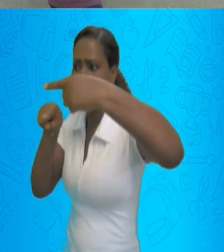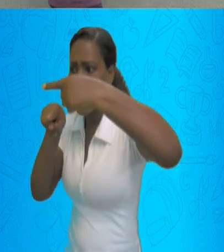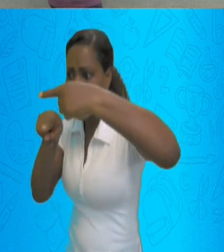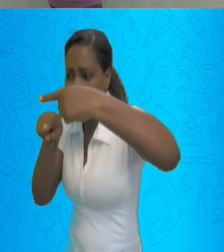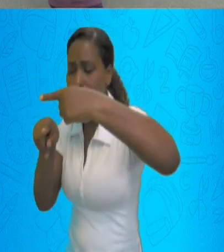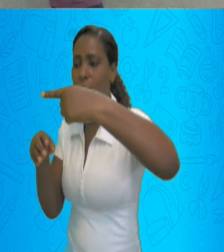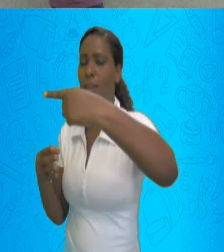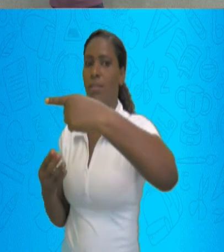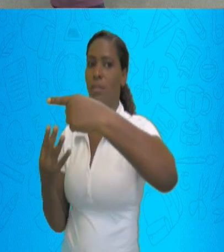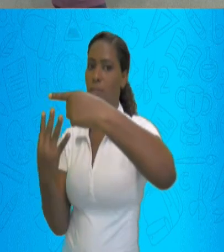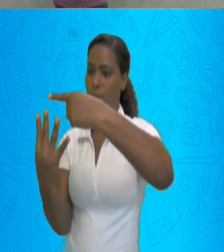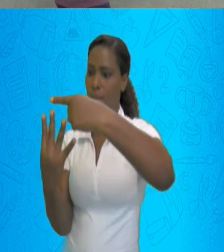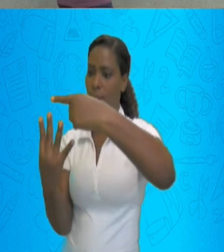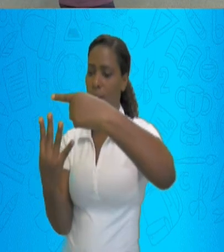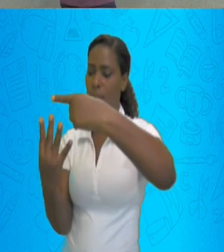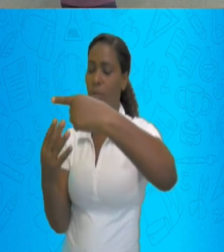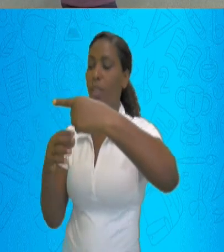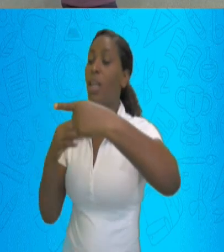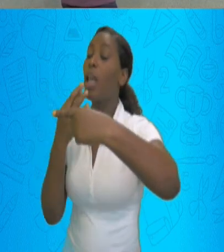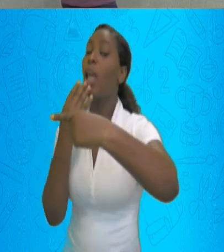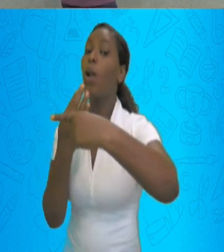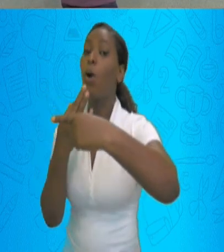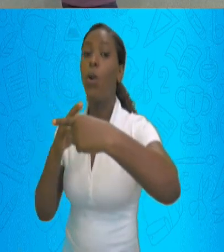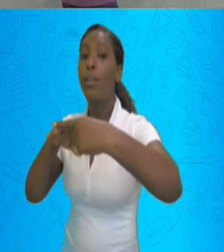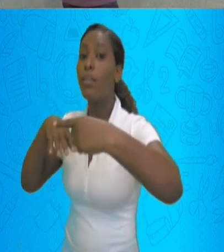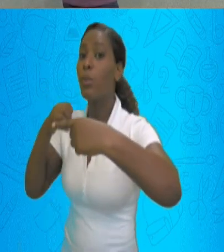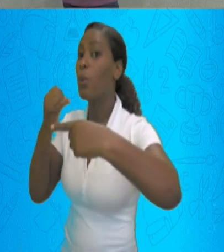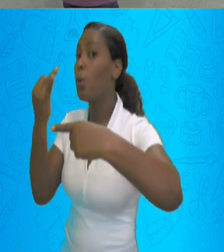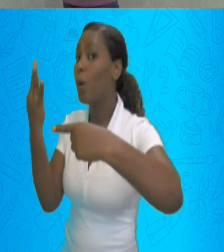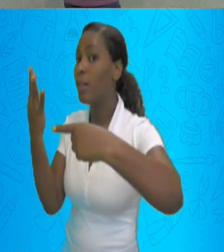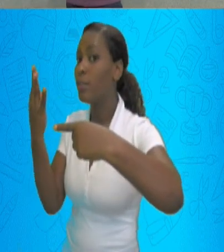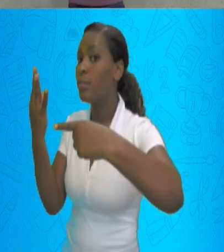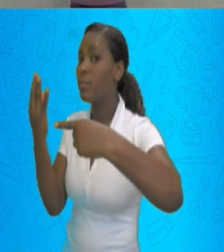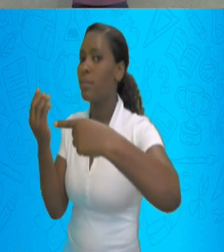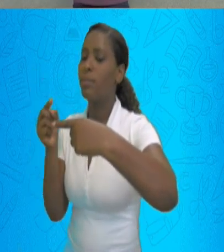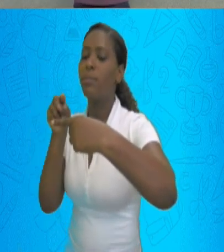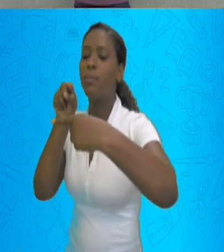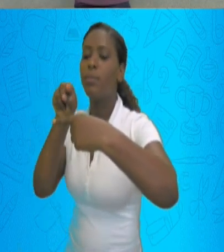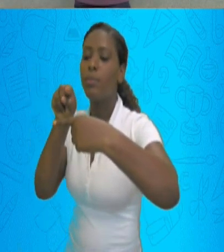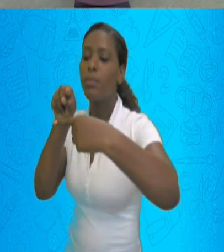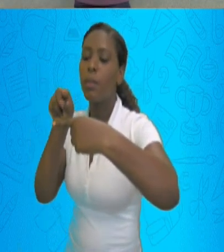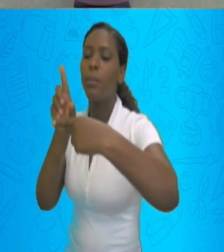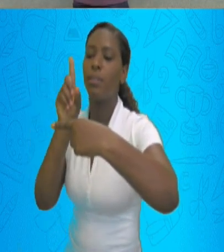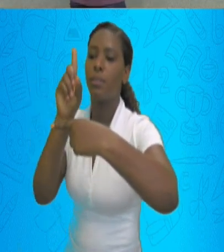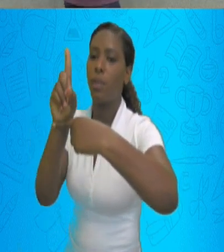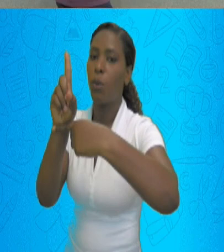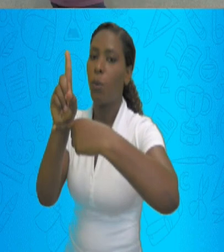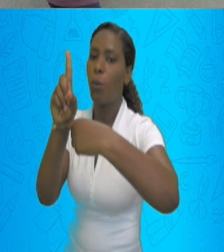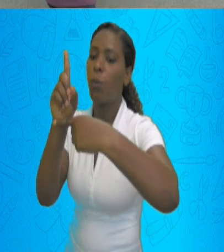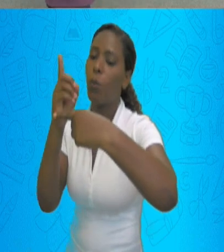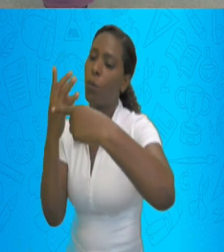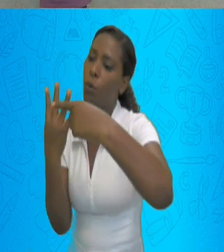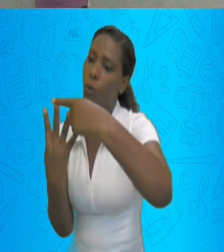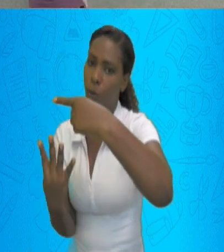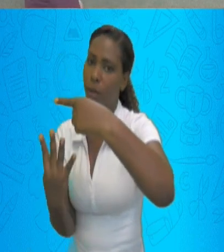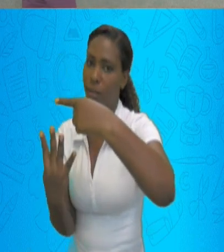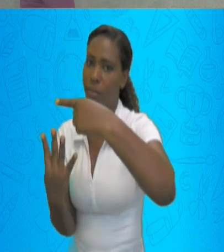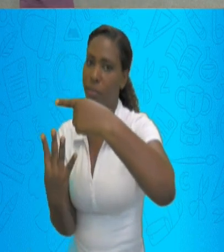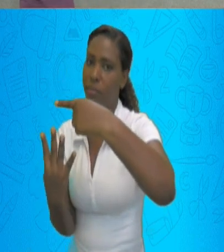Quantas partes a gente pintou de azul? Somente uma parte. Então, qual a fração nós formamos?